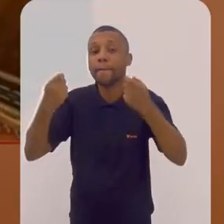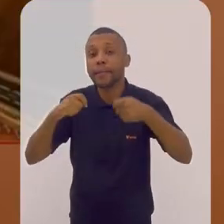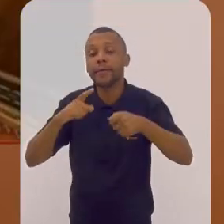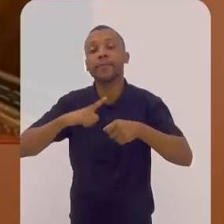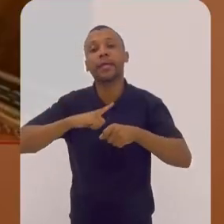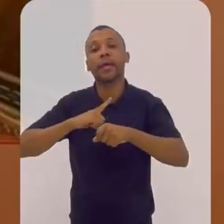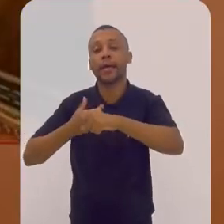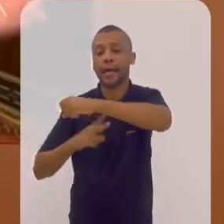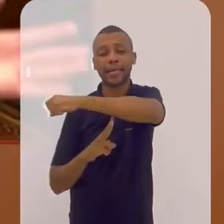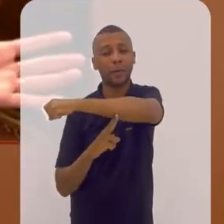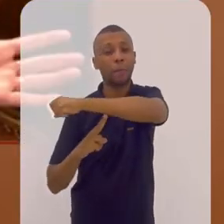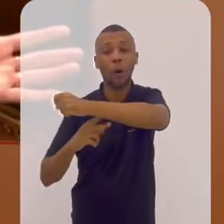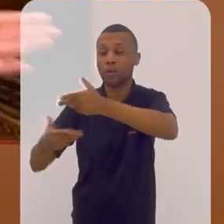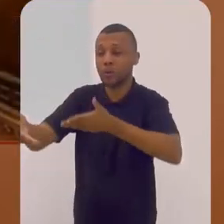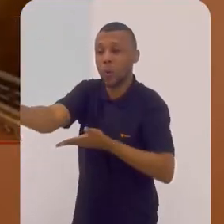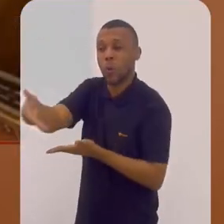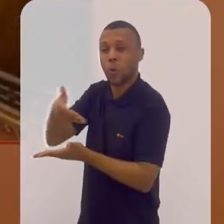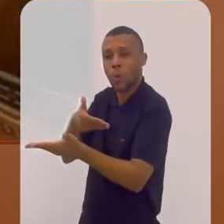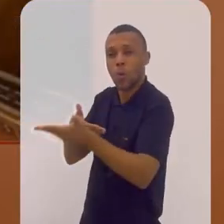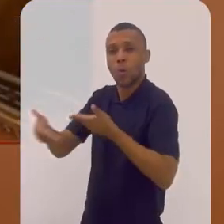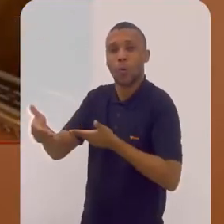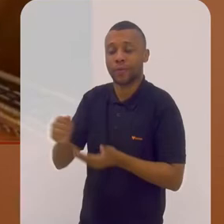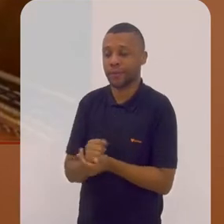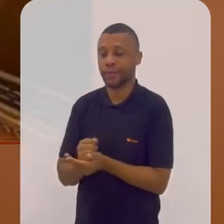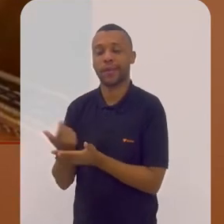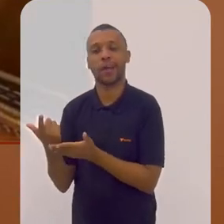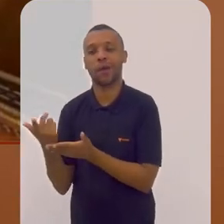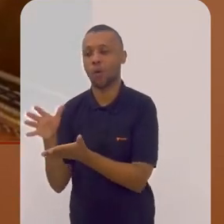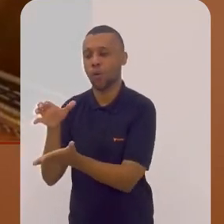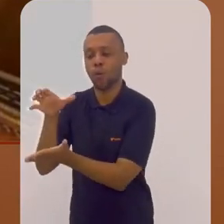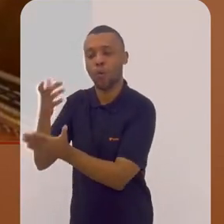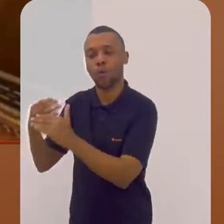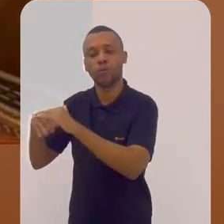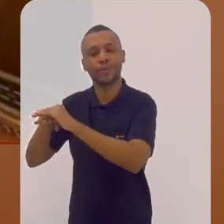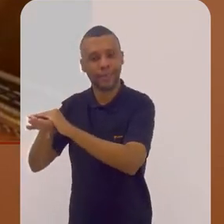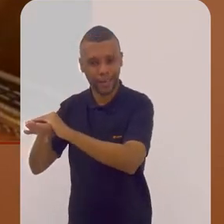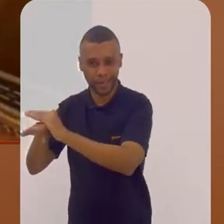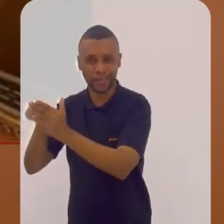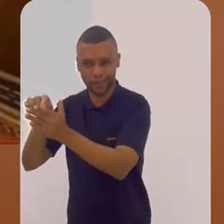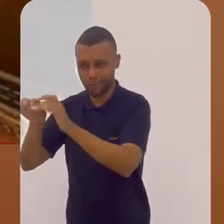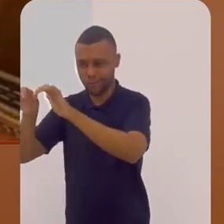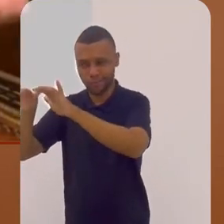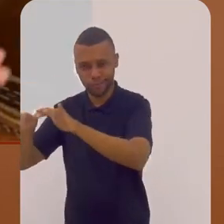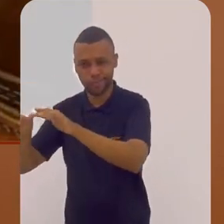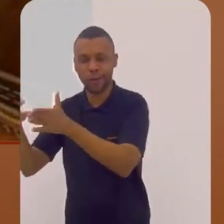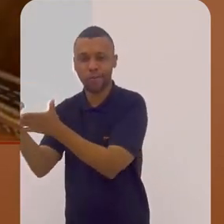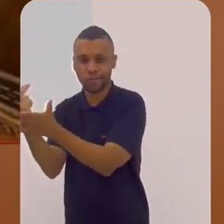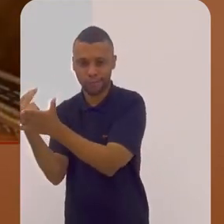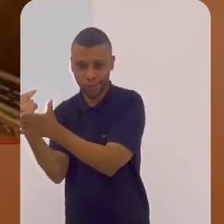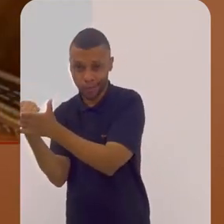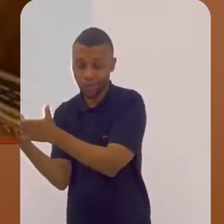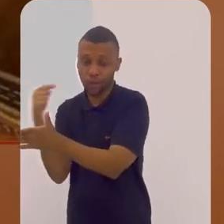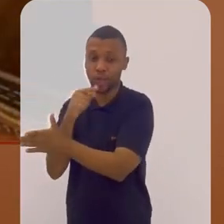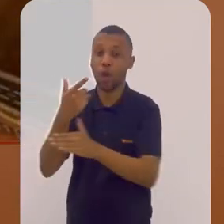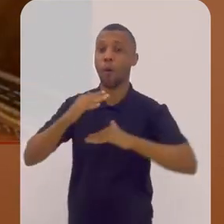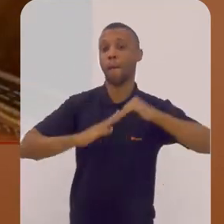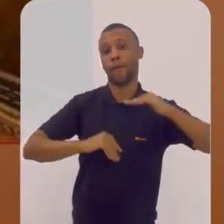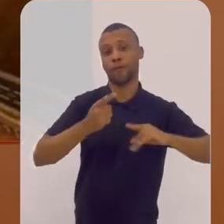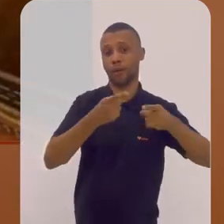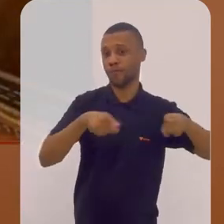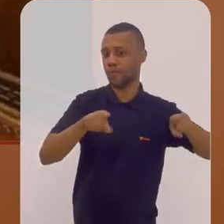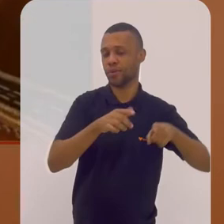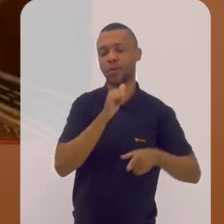ponte entre os arquivos e os músicos. Essa ponte consiste no quê? Ir aos